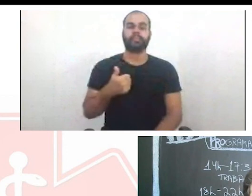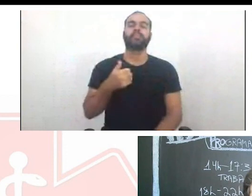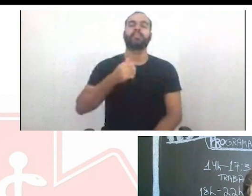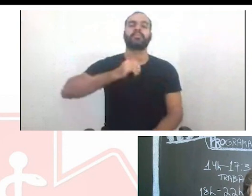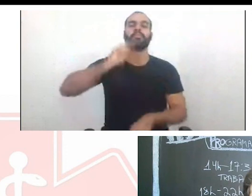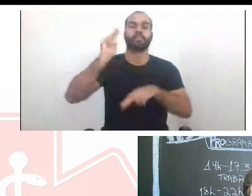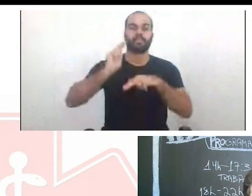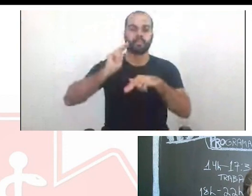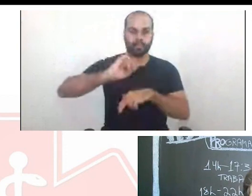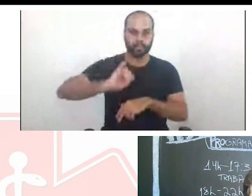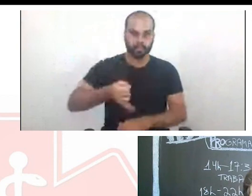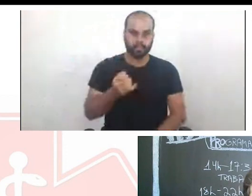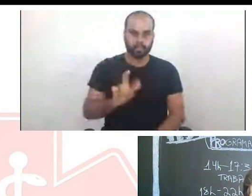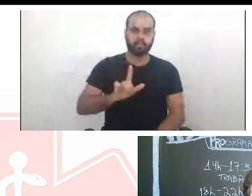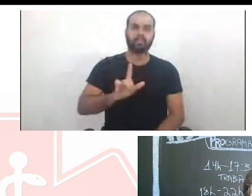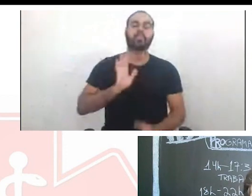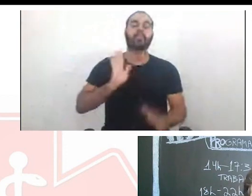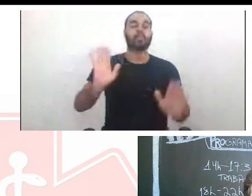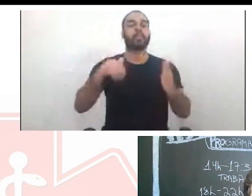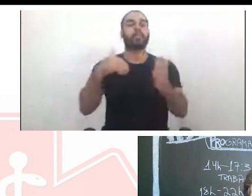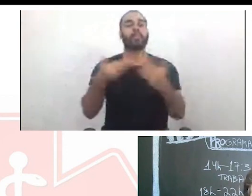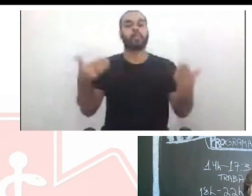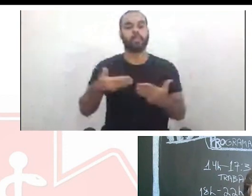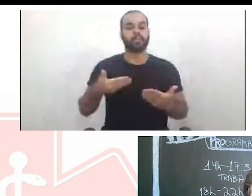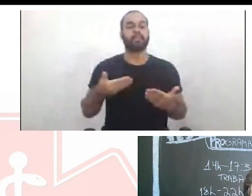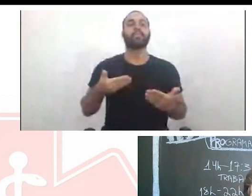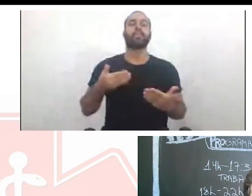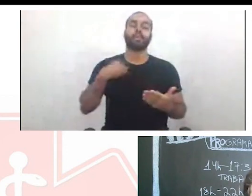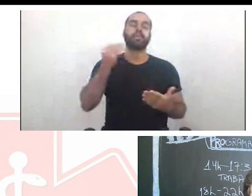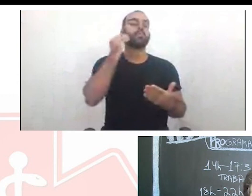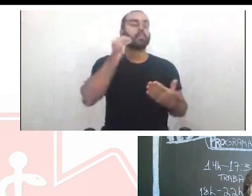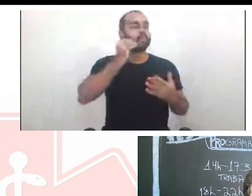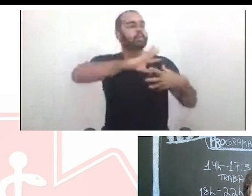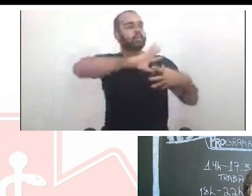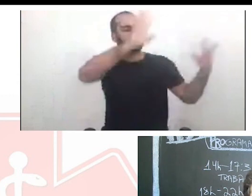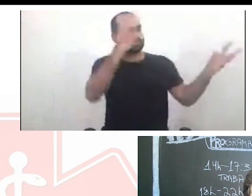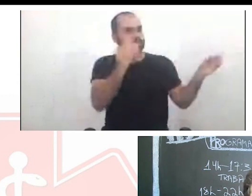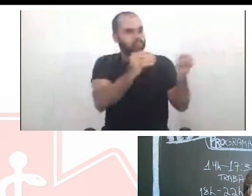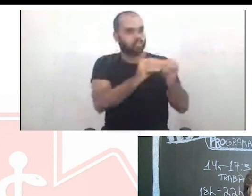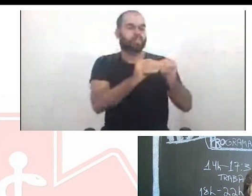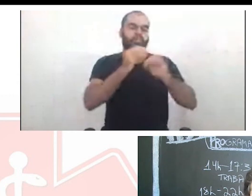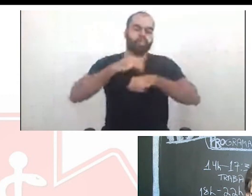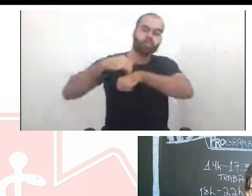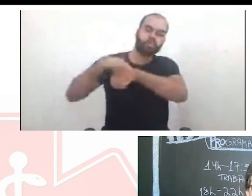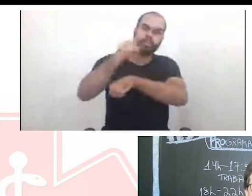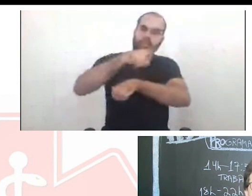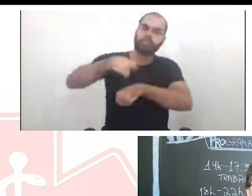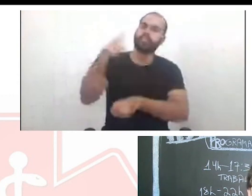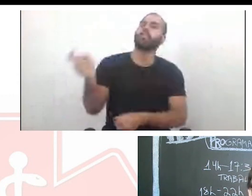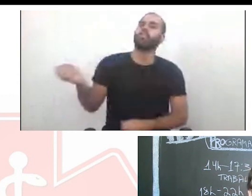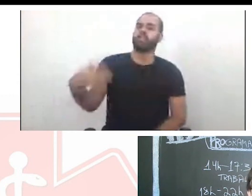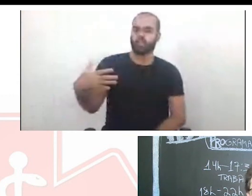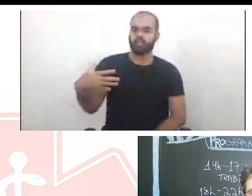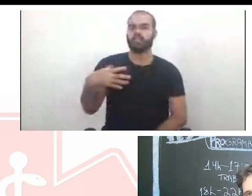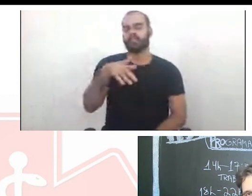aqui, tudo de mais relevante, eu acho que foi falado, eu acho que deu para quem assistiu aproveitar bastante para